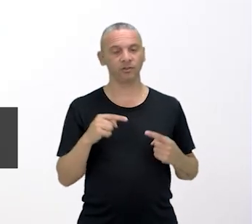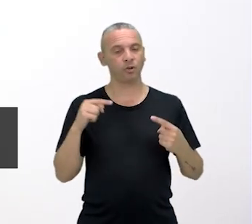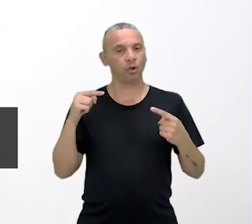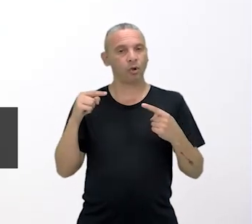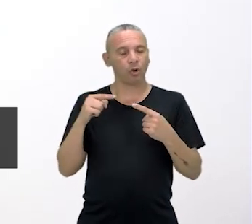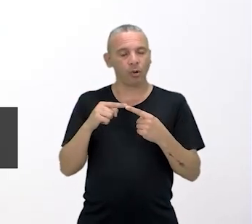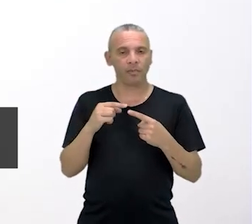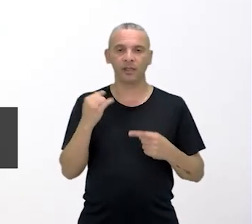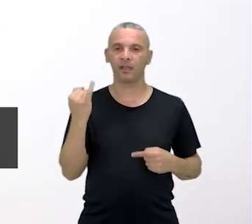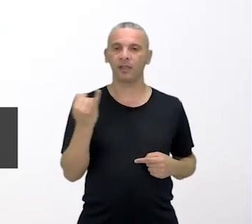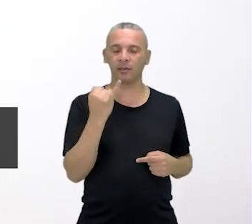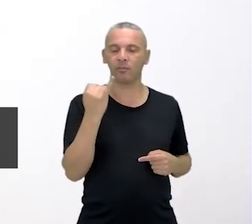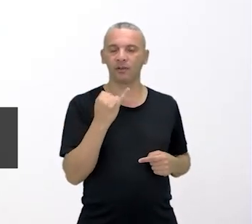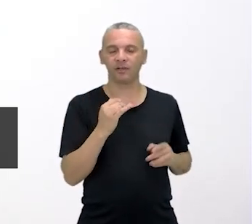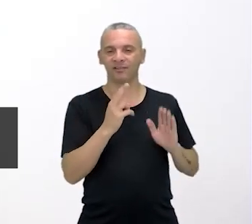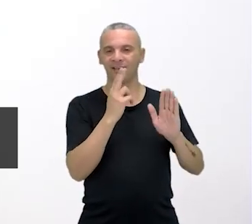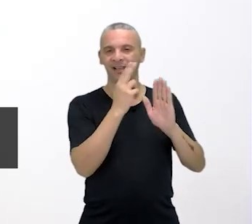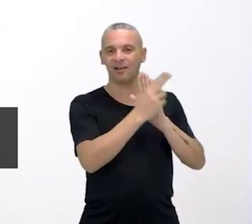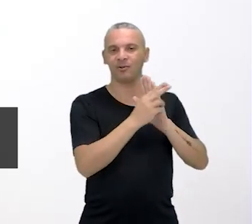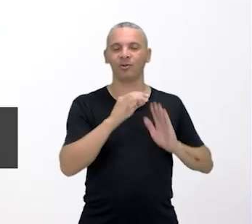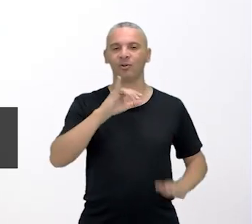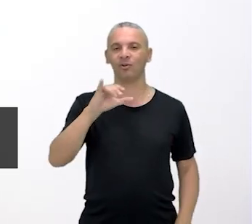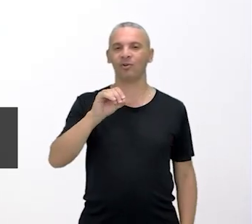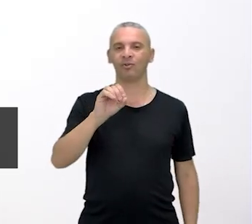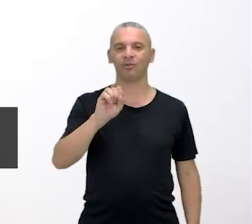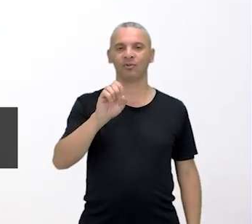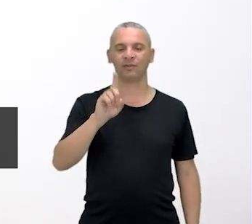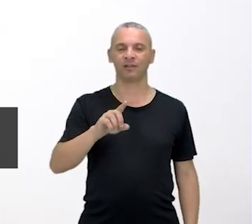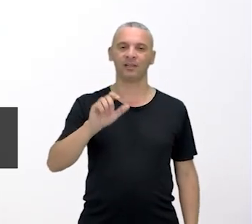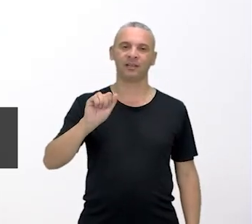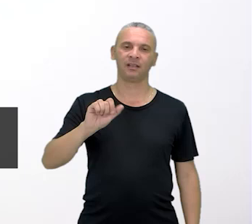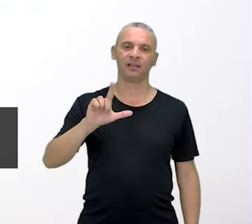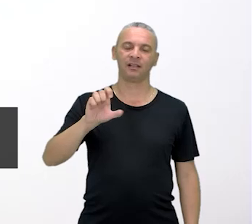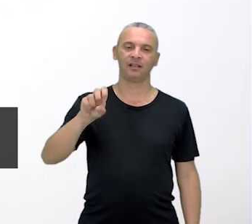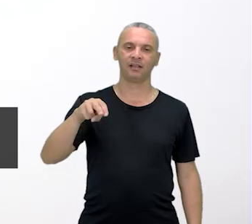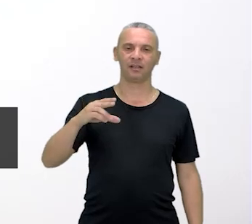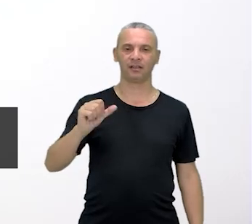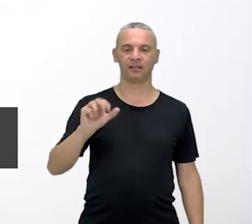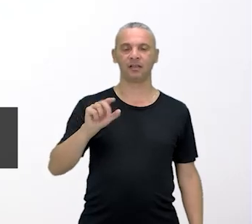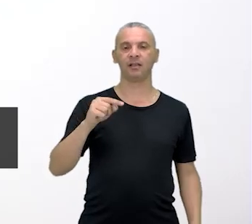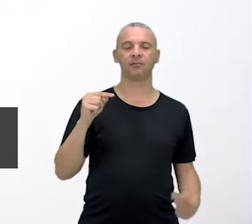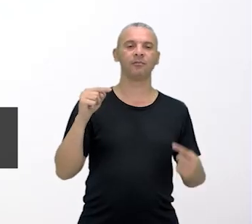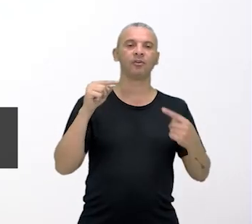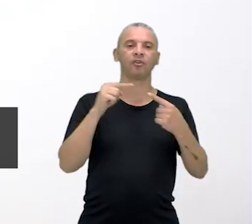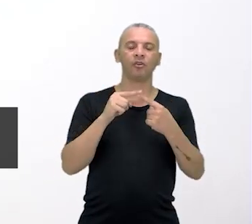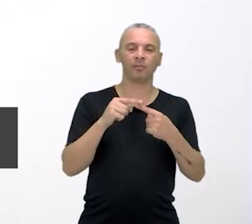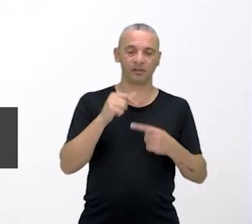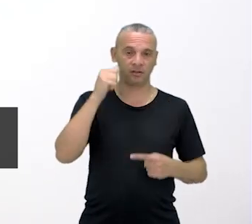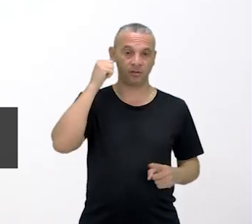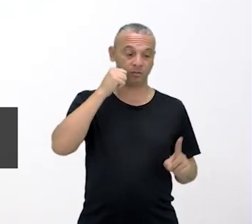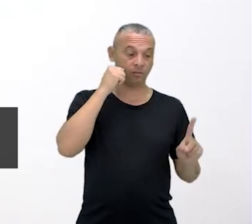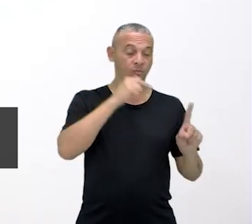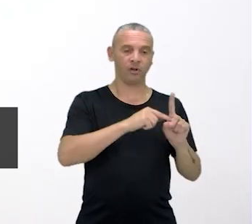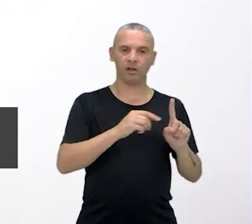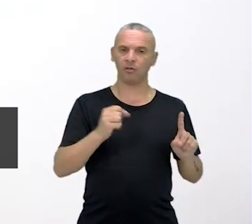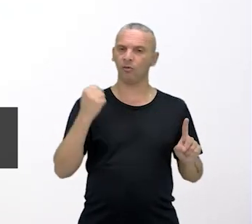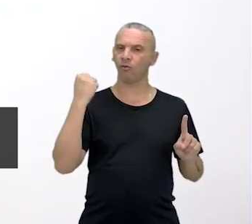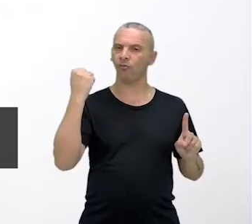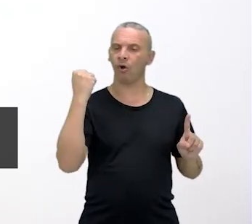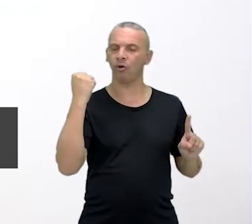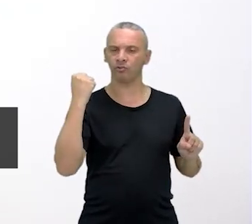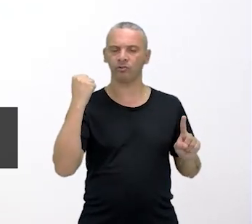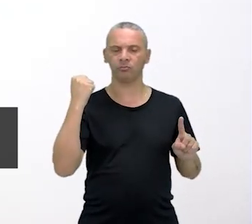mérito do José de Alencar, que é um grande representante do romantismo, né, é trazer uma figura feminina forte, né, que